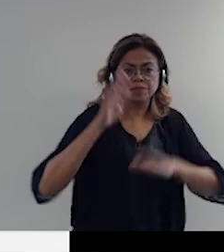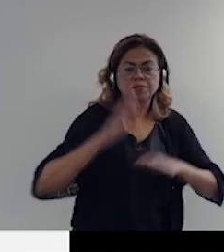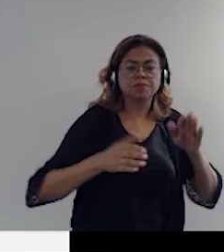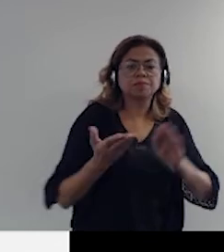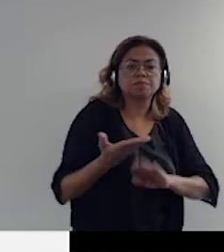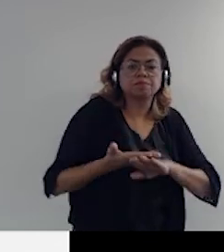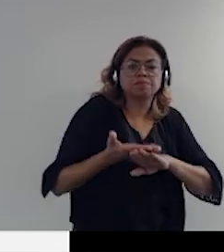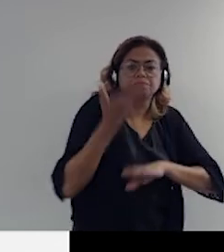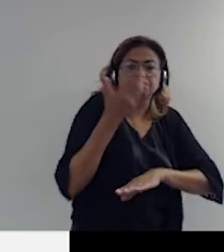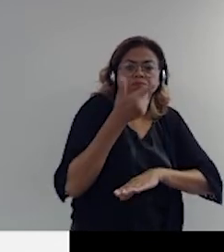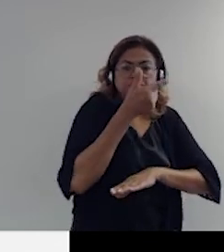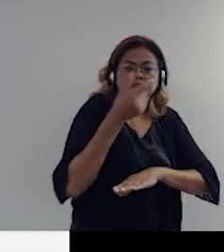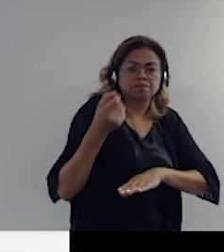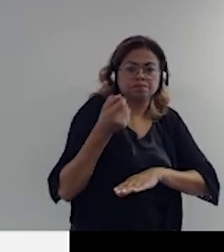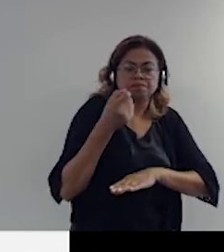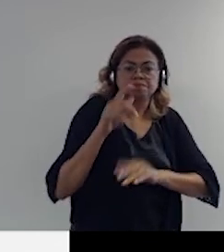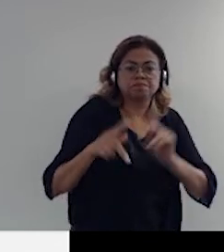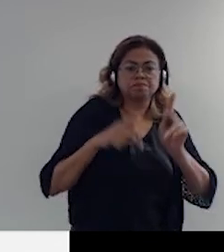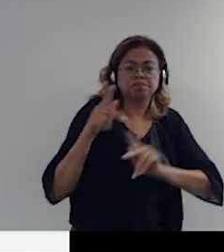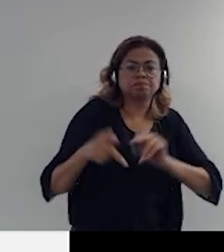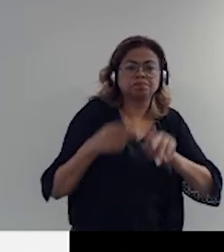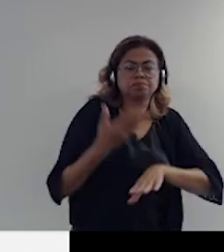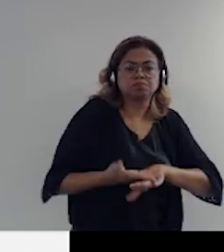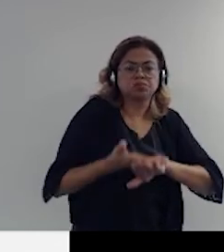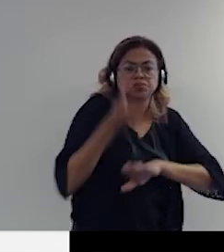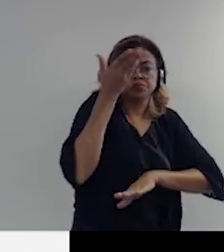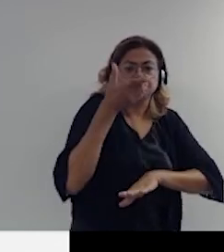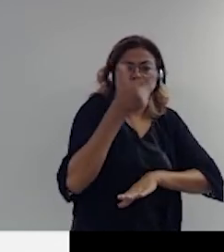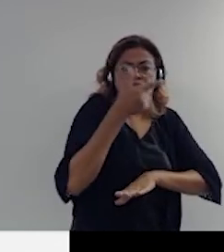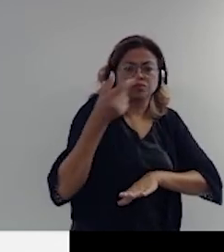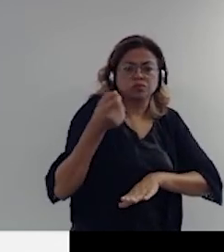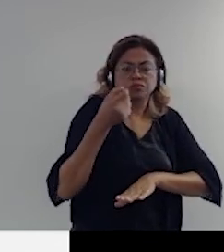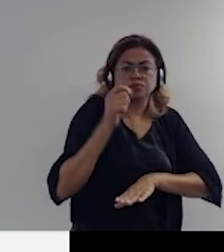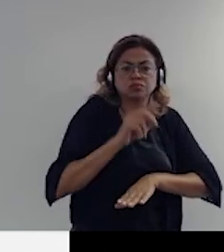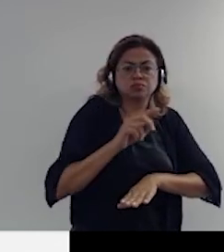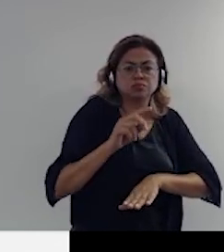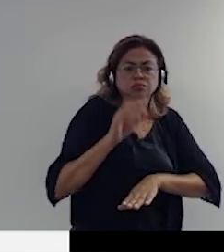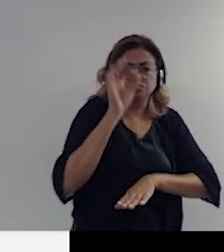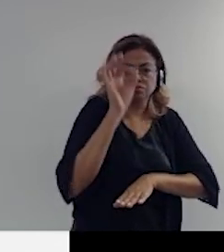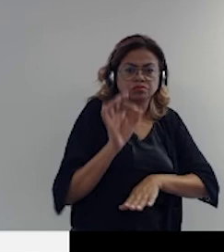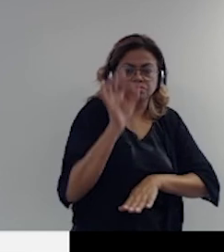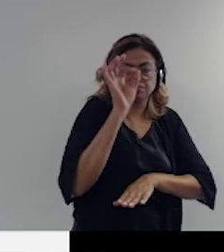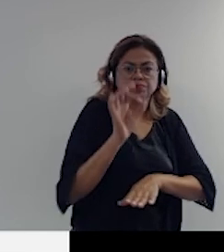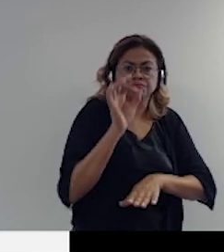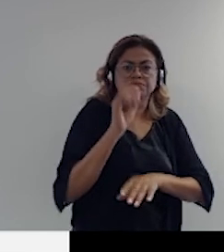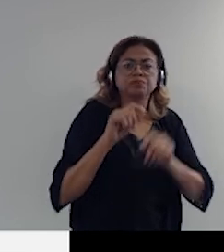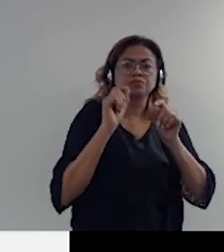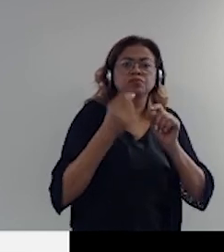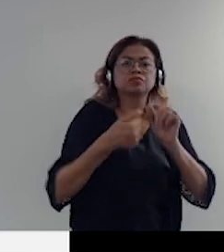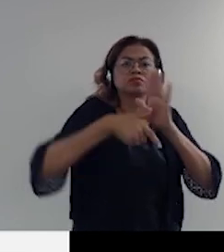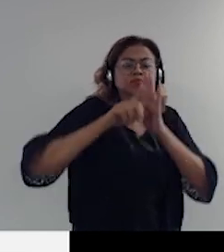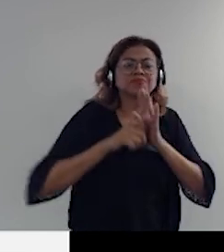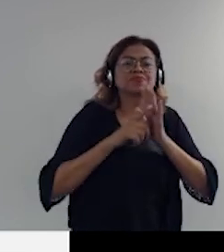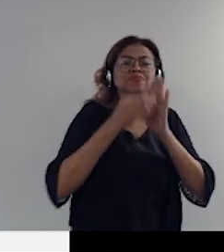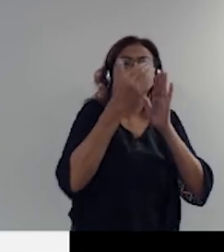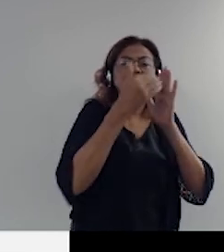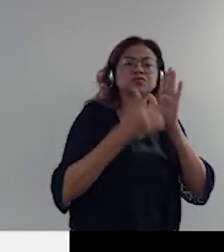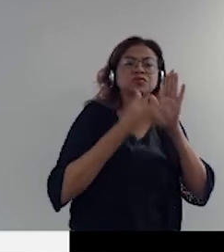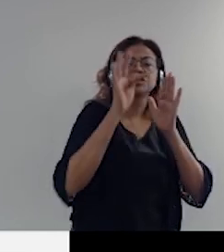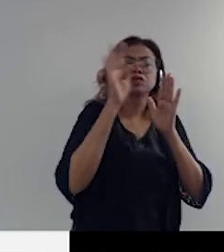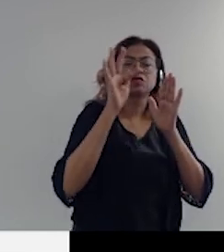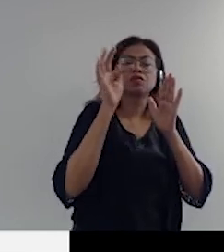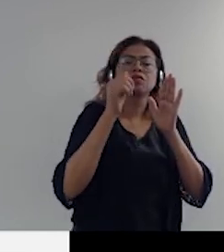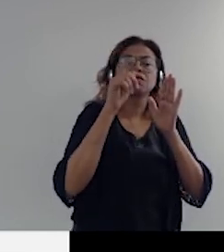20%, ou, na verdade, mais de 20% daquilo que era o dado de